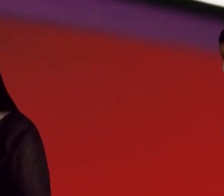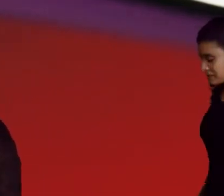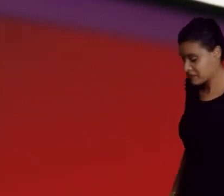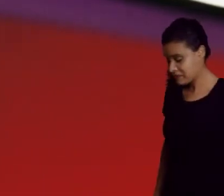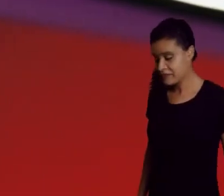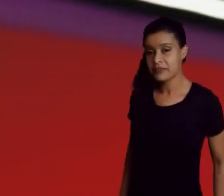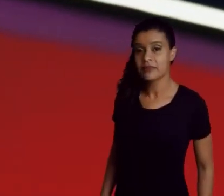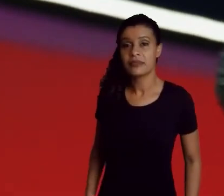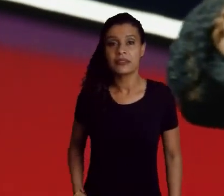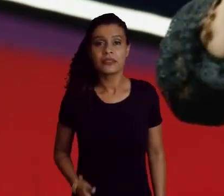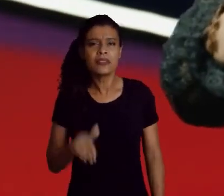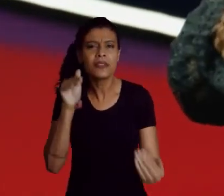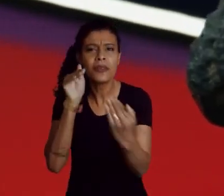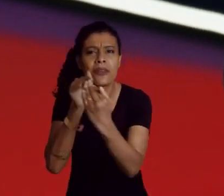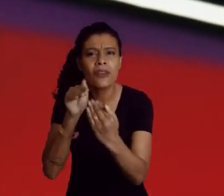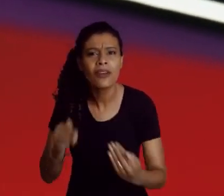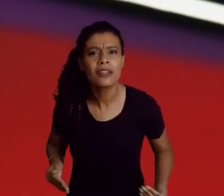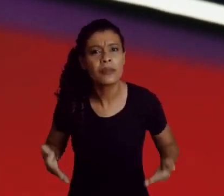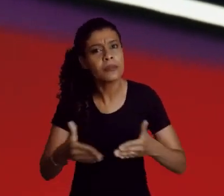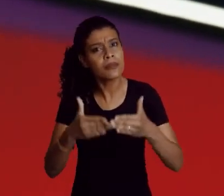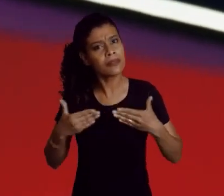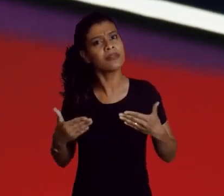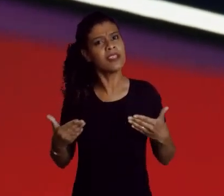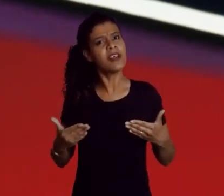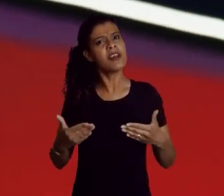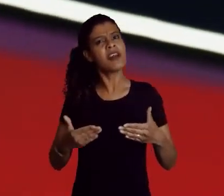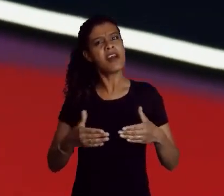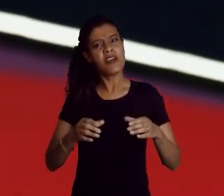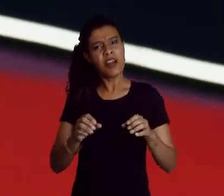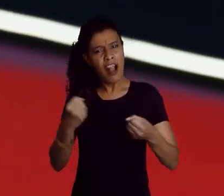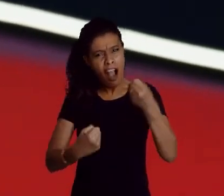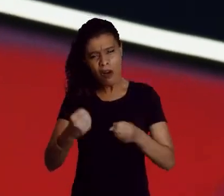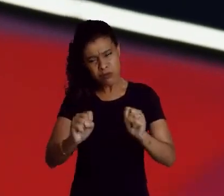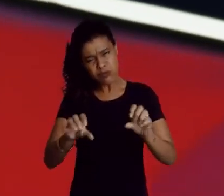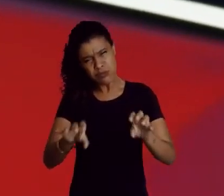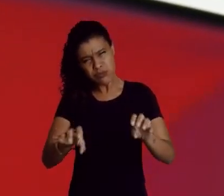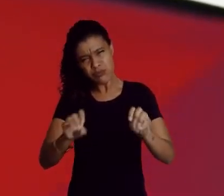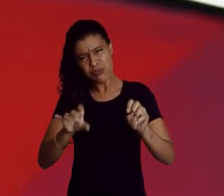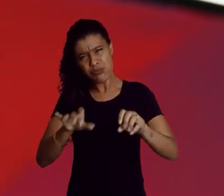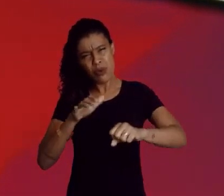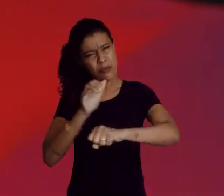relacionamento. Se você concorda comigo, por favor, farol e buzina aí agora.